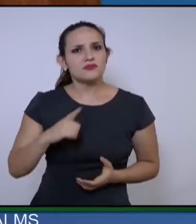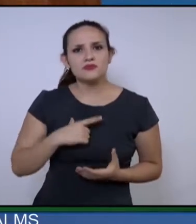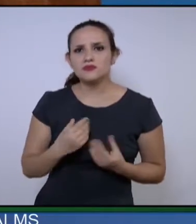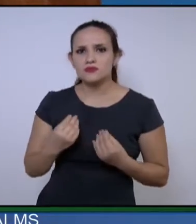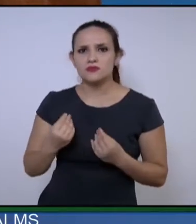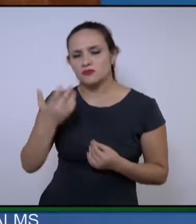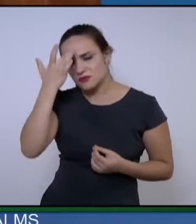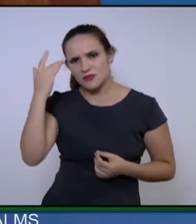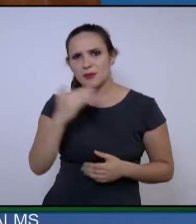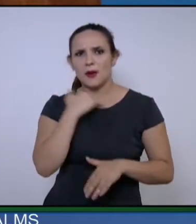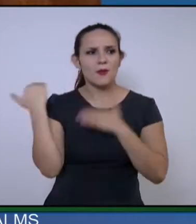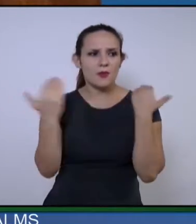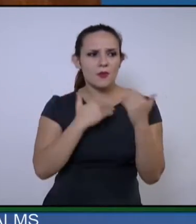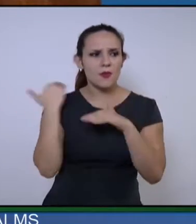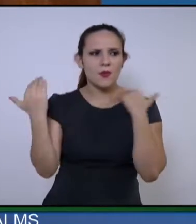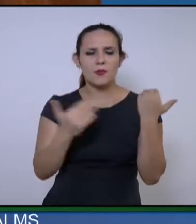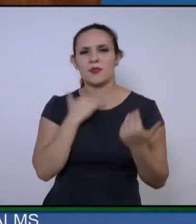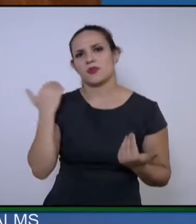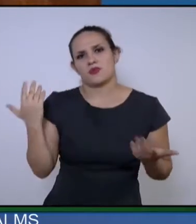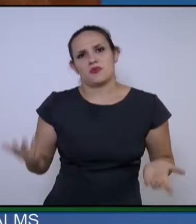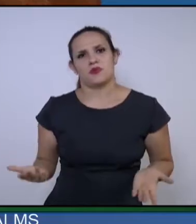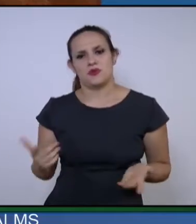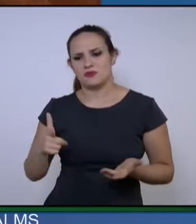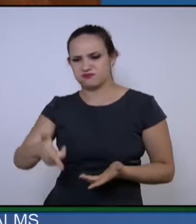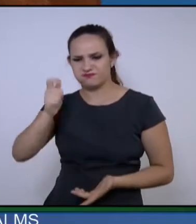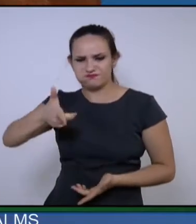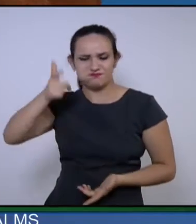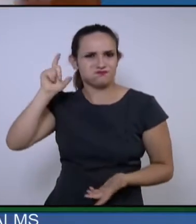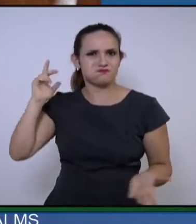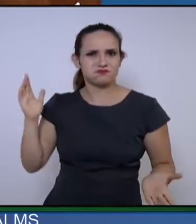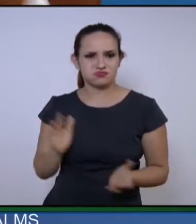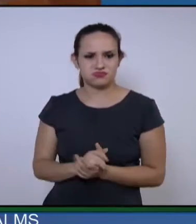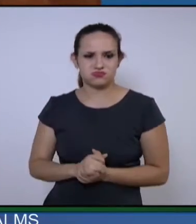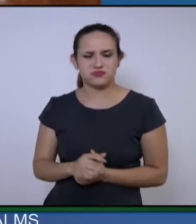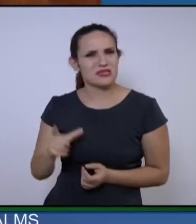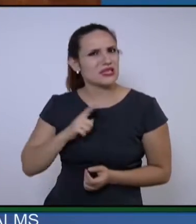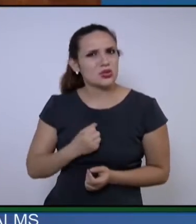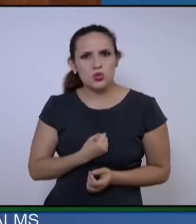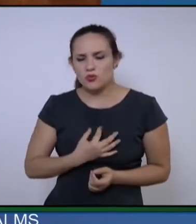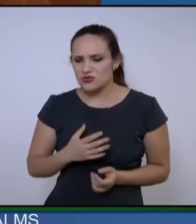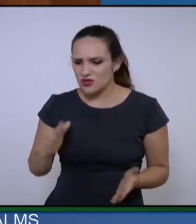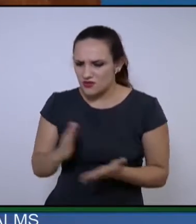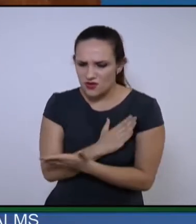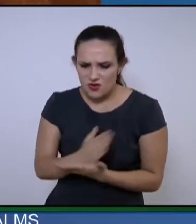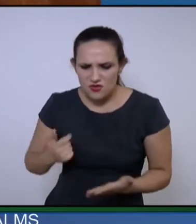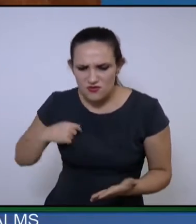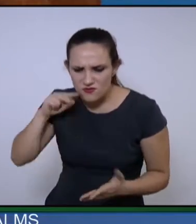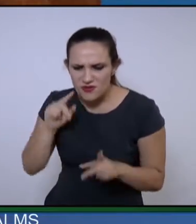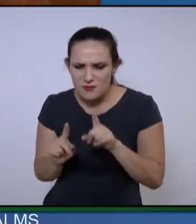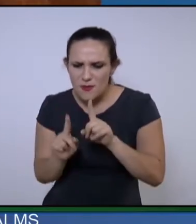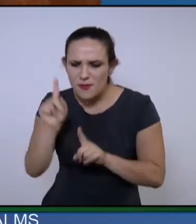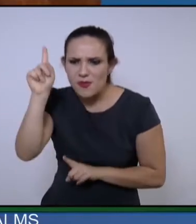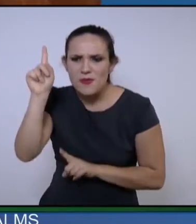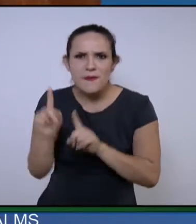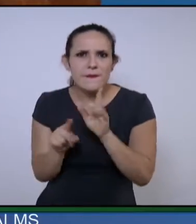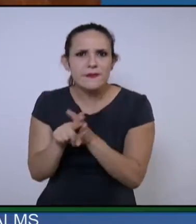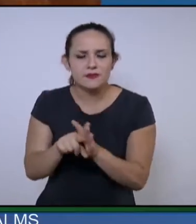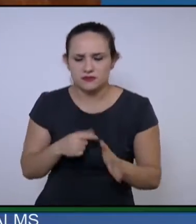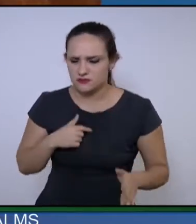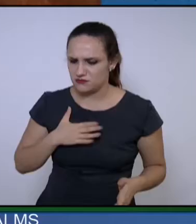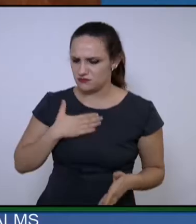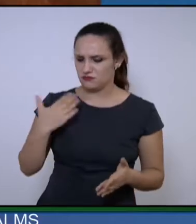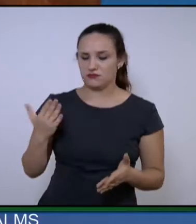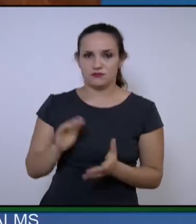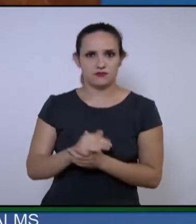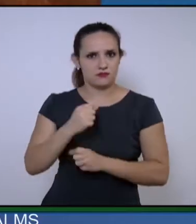assassinadas, de pessoas mortas. E aí, deputado Mara, números assustadores. Nós registramos no